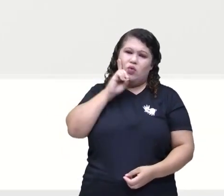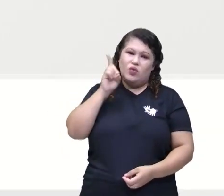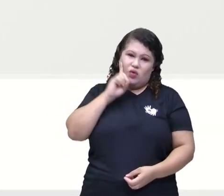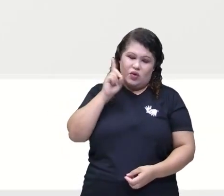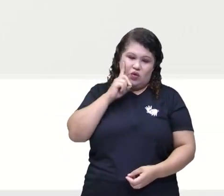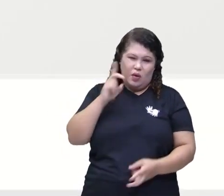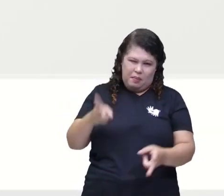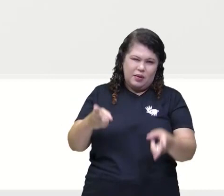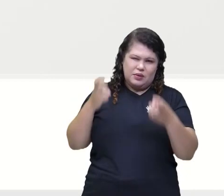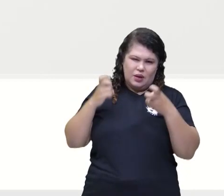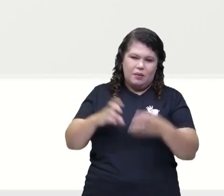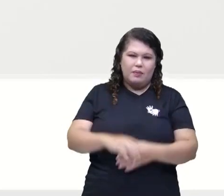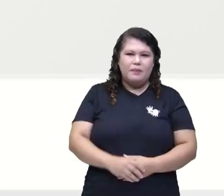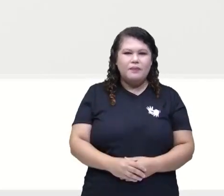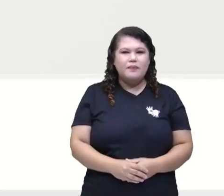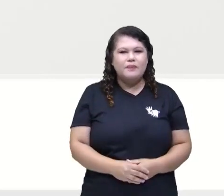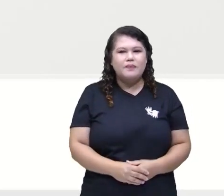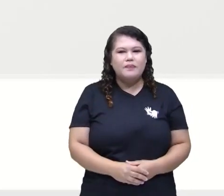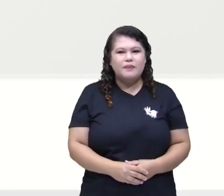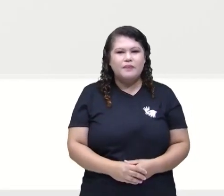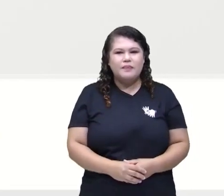Estão percebendo?